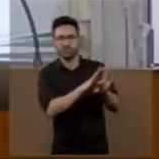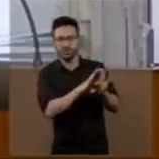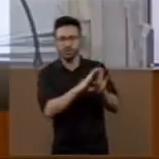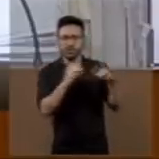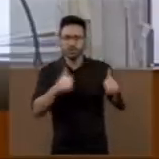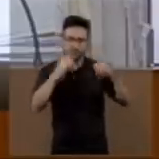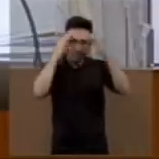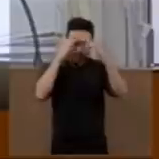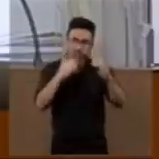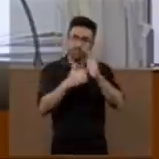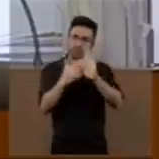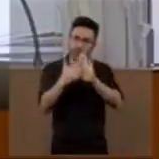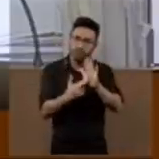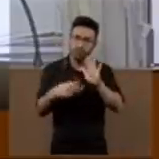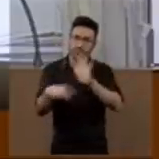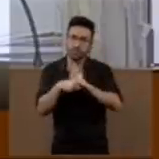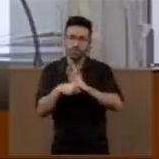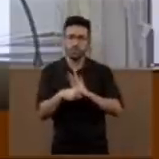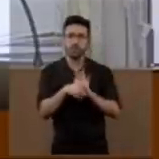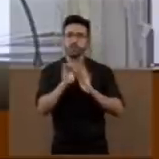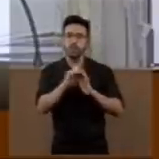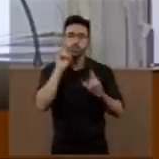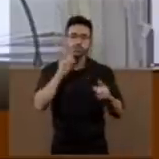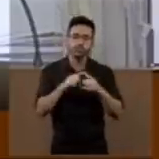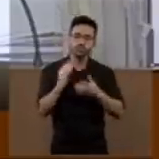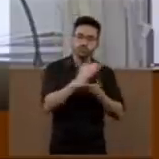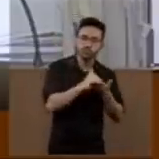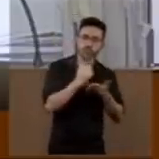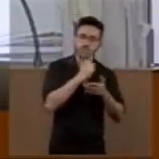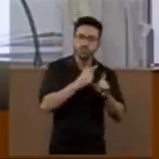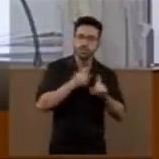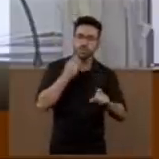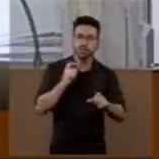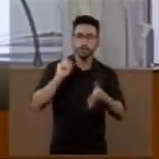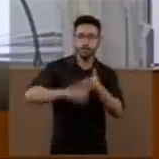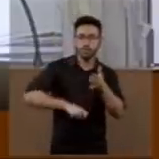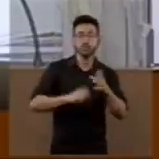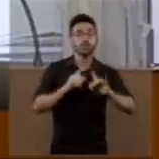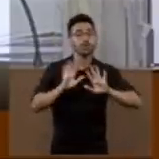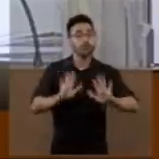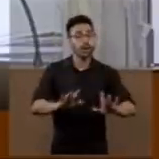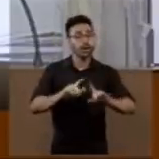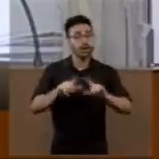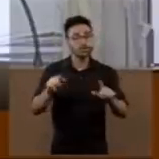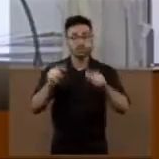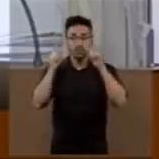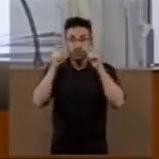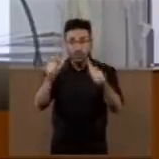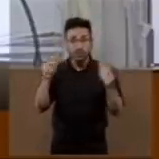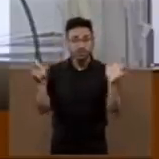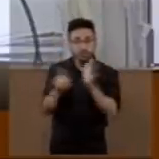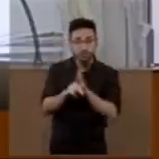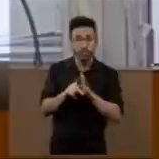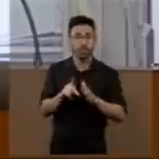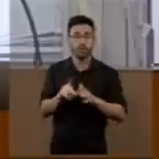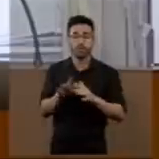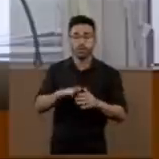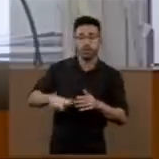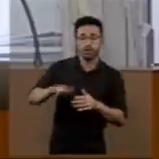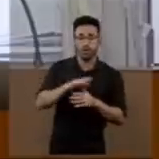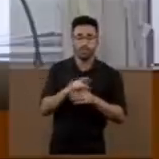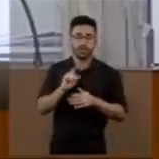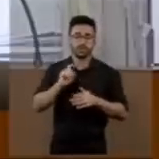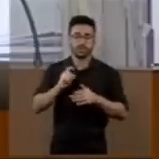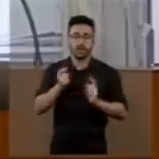disciplina normativa impugnada à arrecadação de tributos, mas ao resguardo de interesse específico da administração tributária